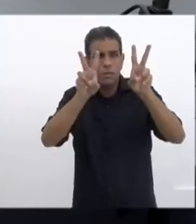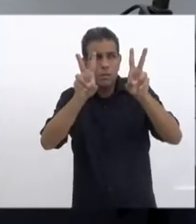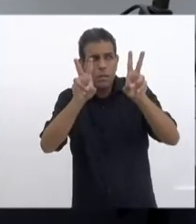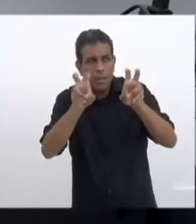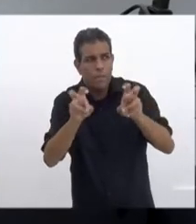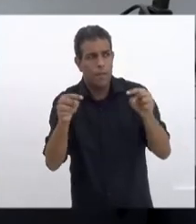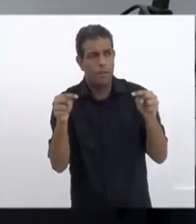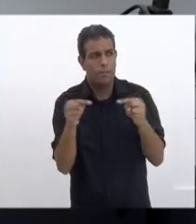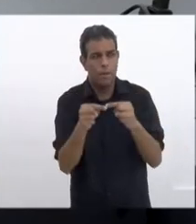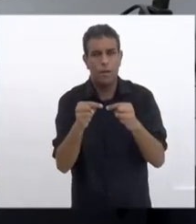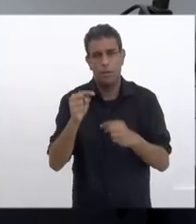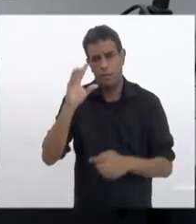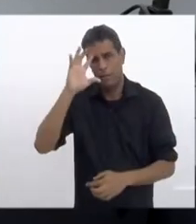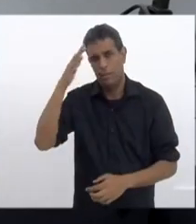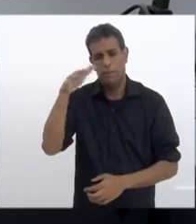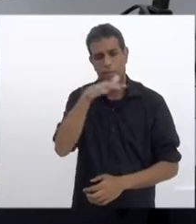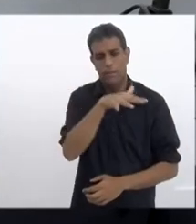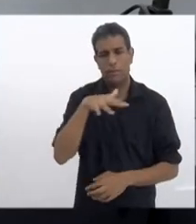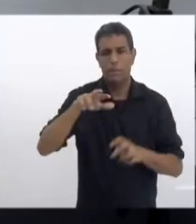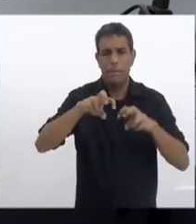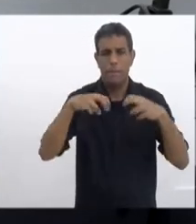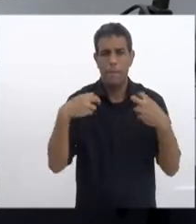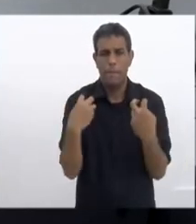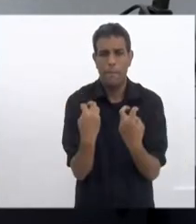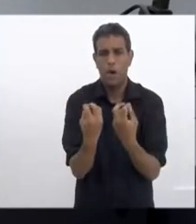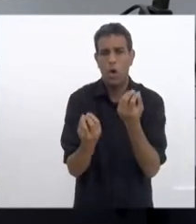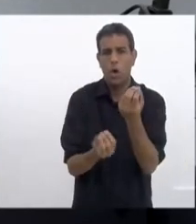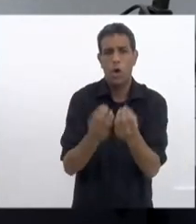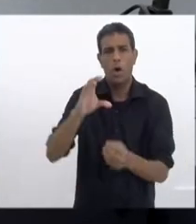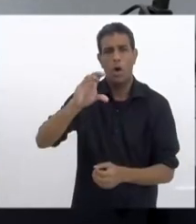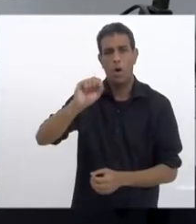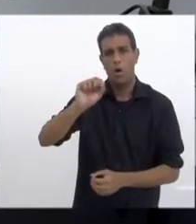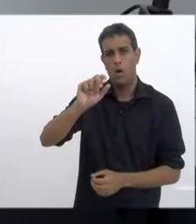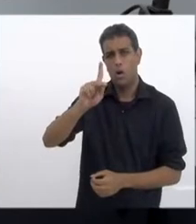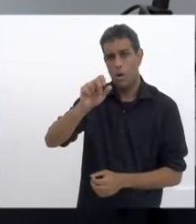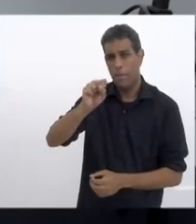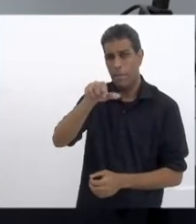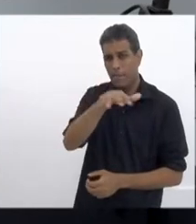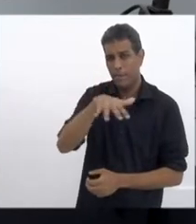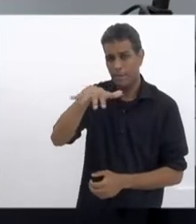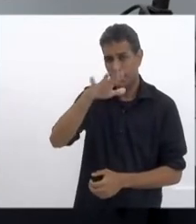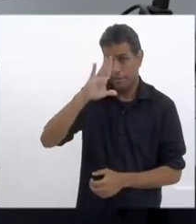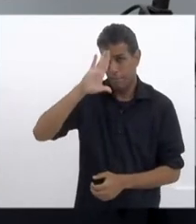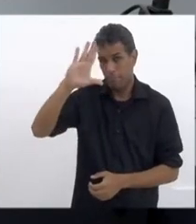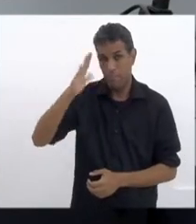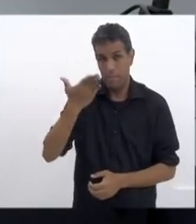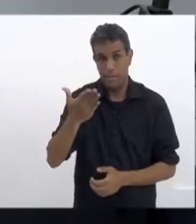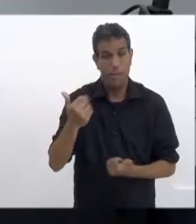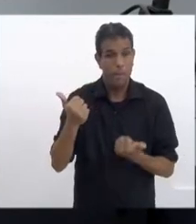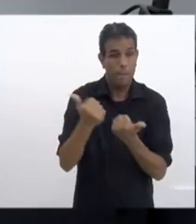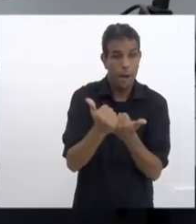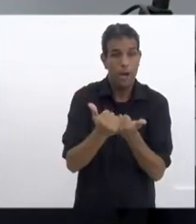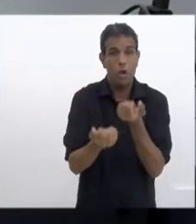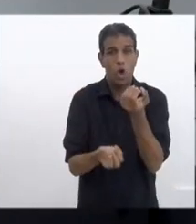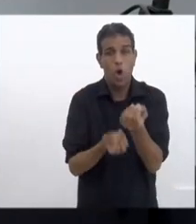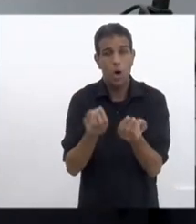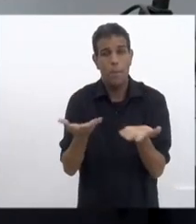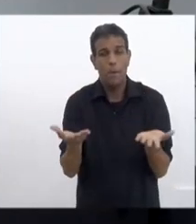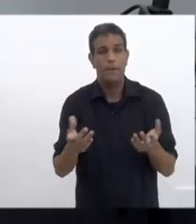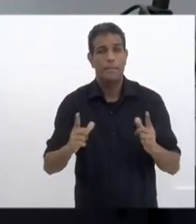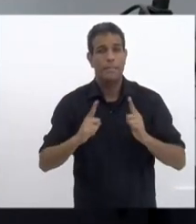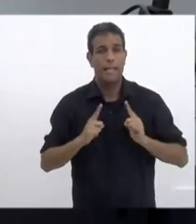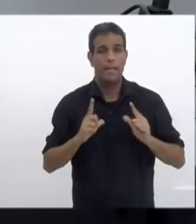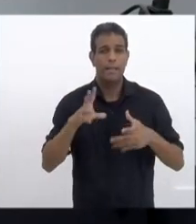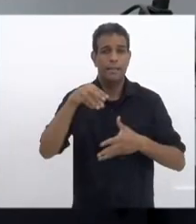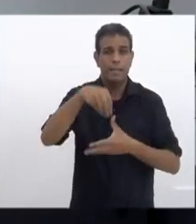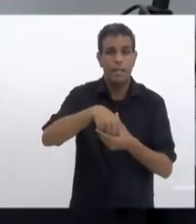ser resolvida, sentar todo mundo. Eu acho que o CAPS tem o seu papel fundamental, né? A gente tem uma parceria muito boa com os CAPS, onde nós estamos, tanto aqui no